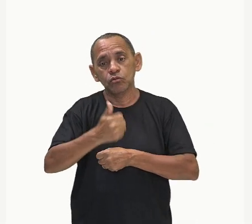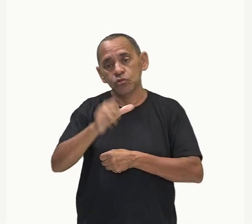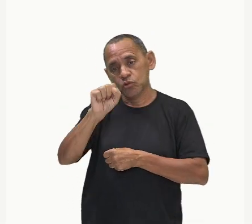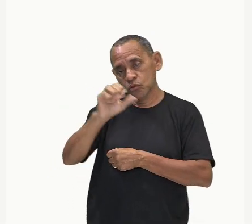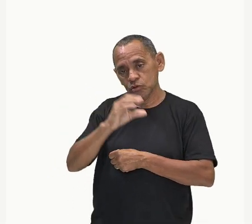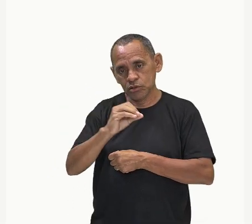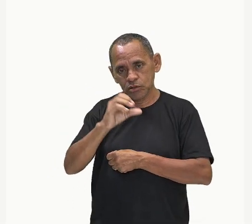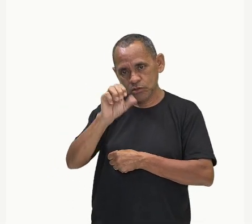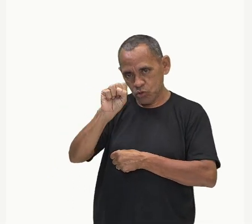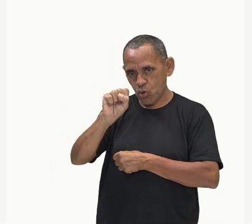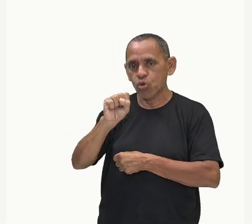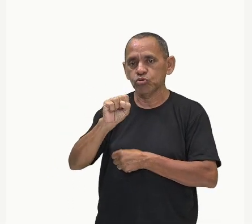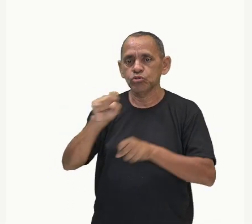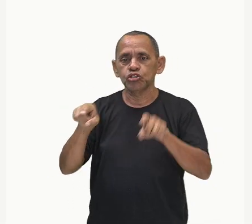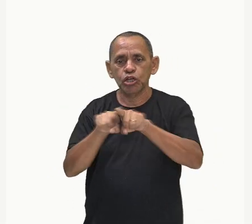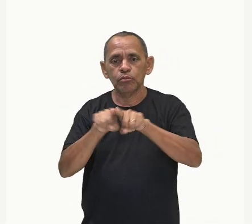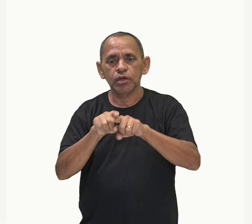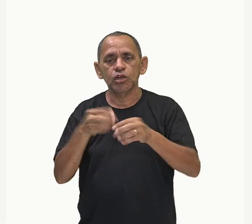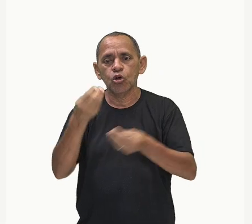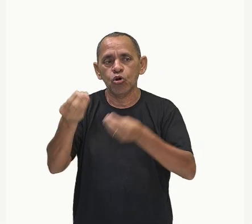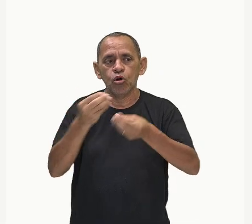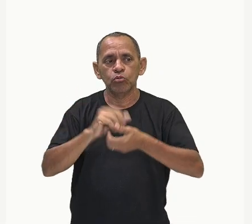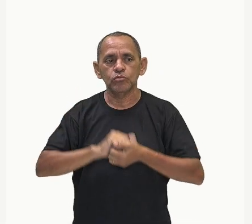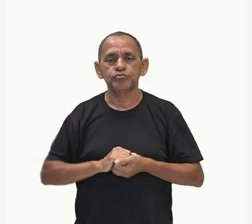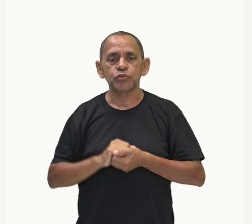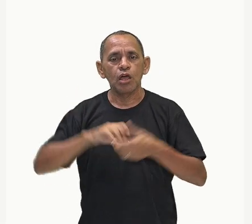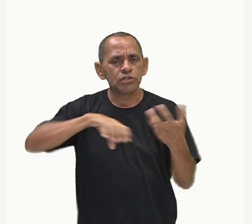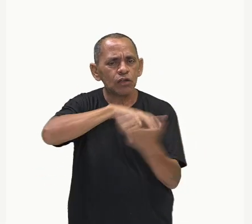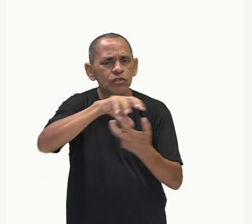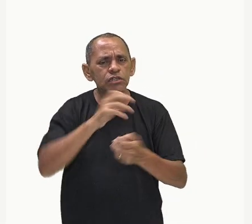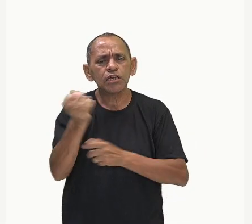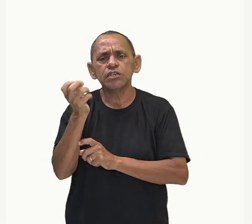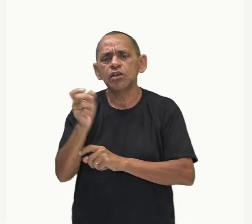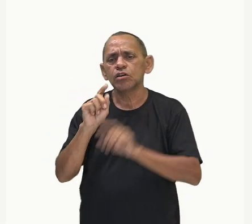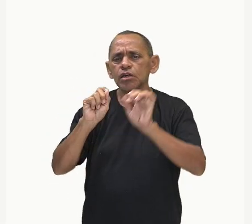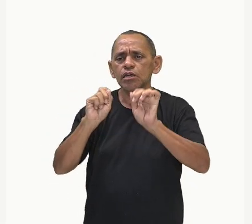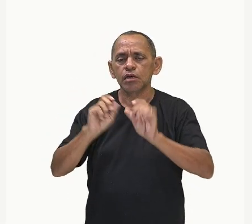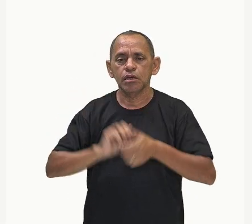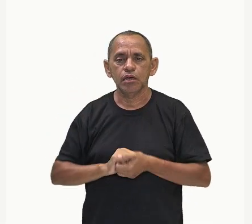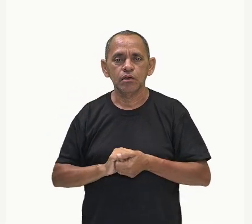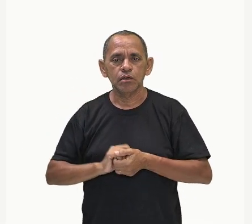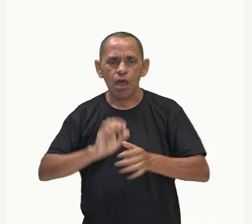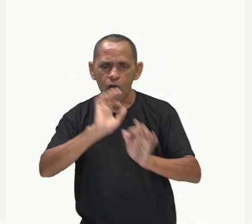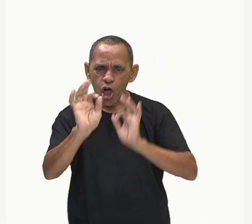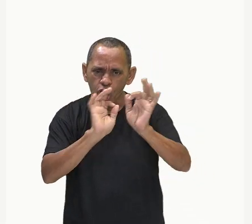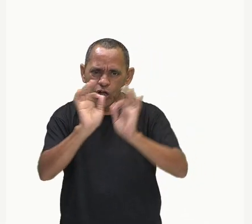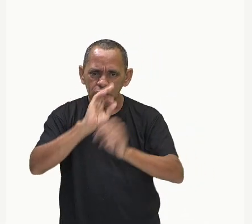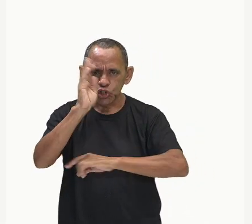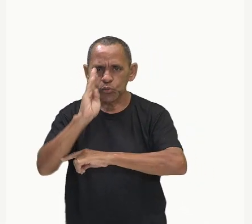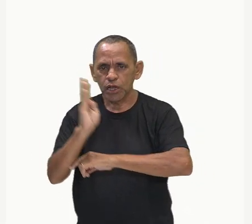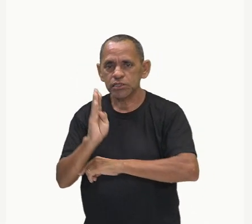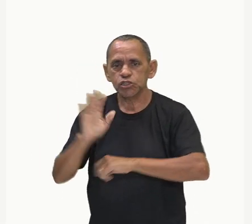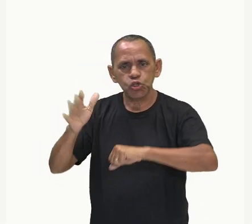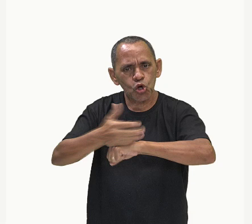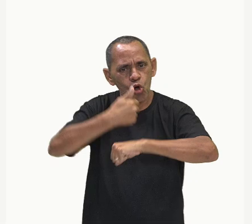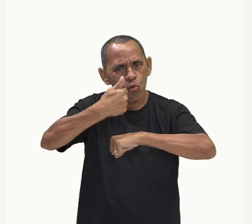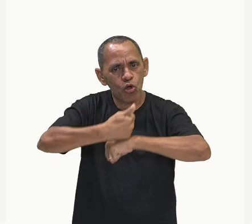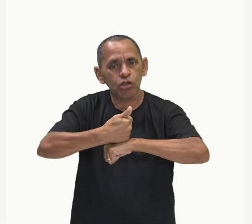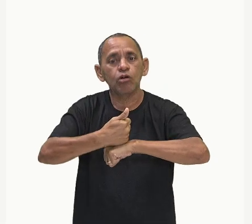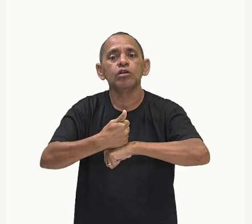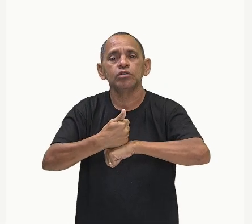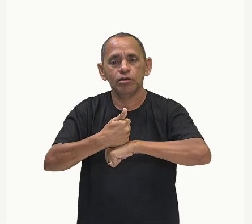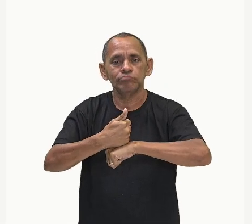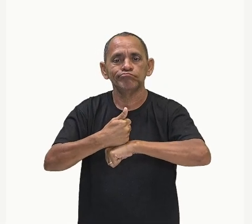1808. Além disso, os revolucionários queriam a manutenção do Brasil como colônia